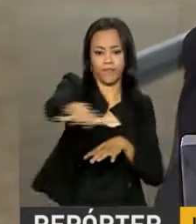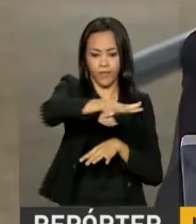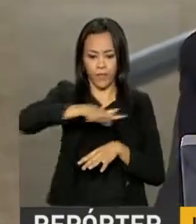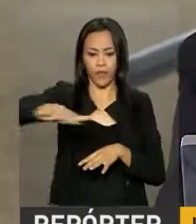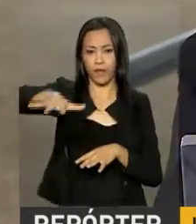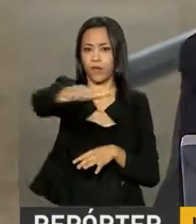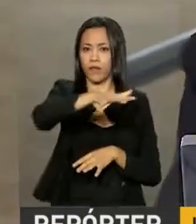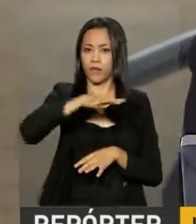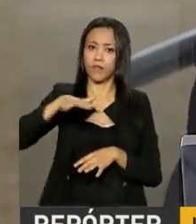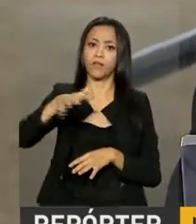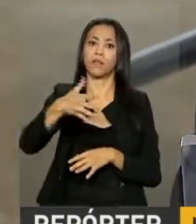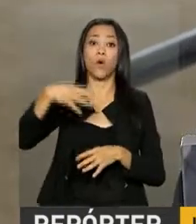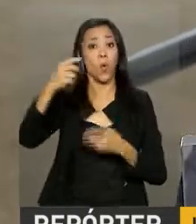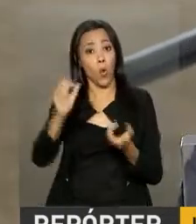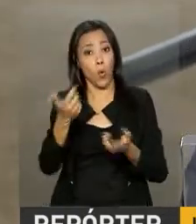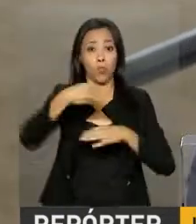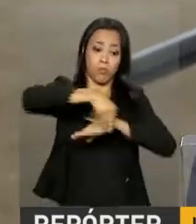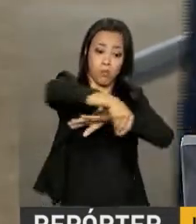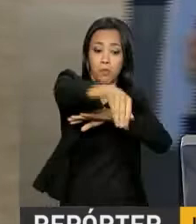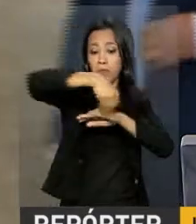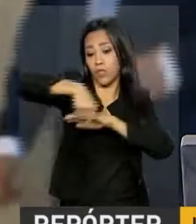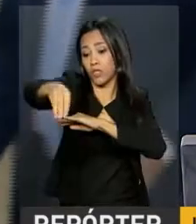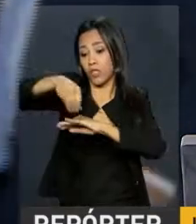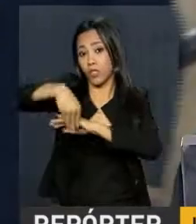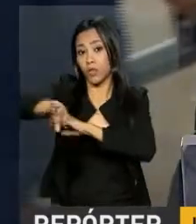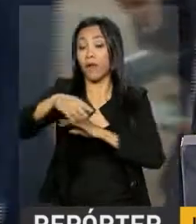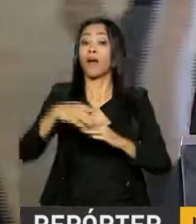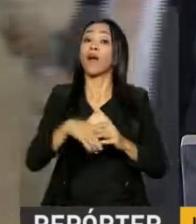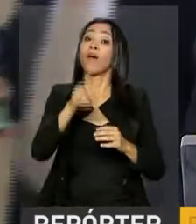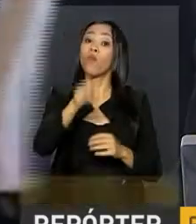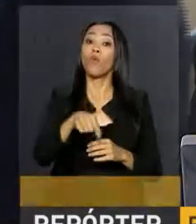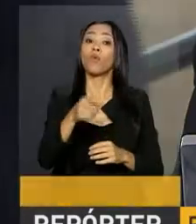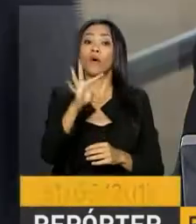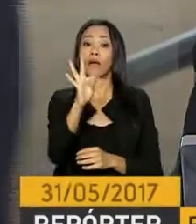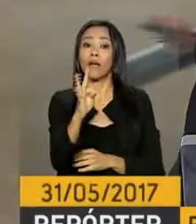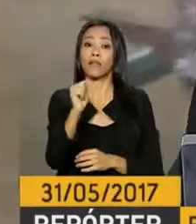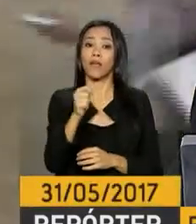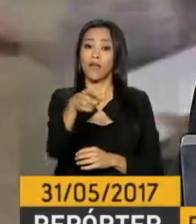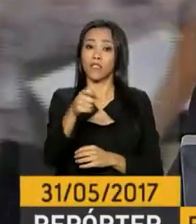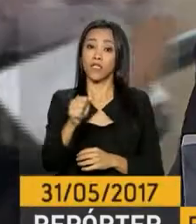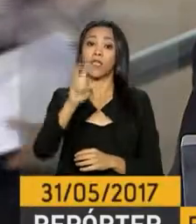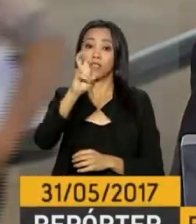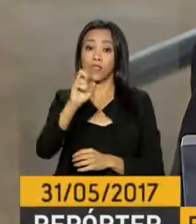demais culturas, a taxa é de 5,5%.